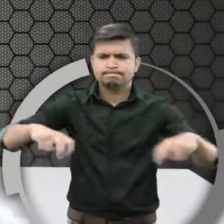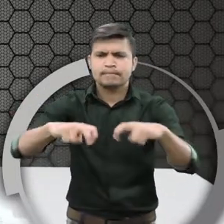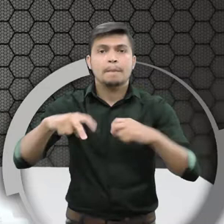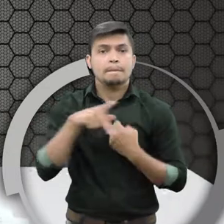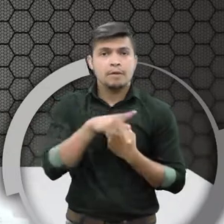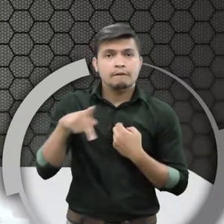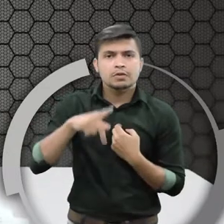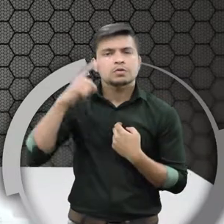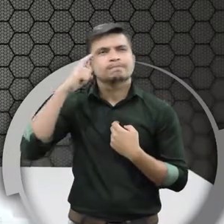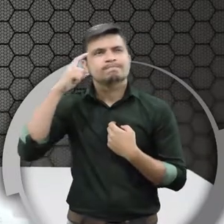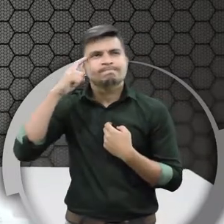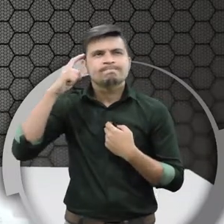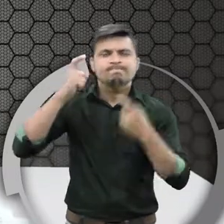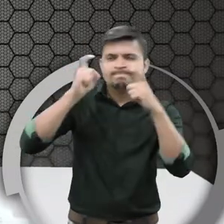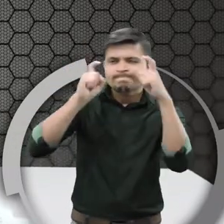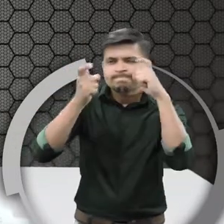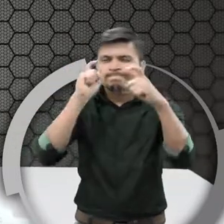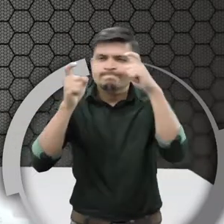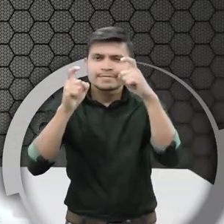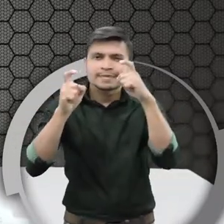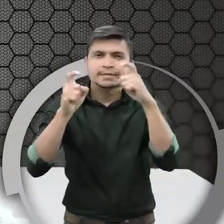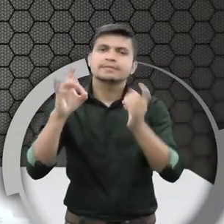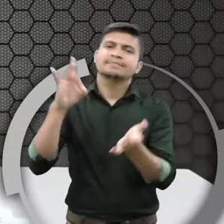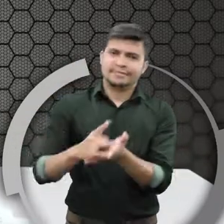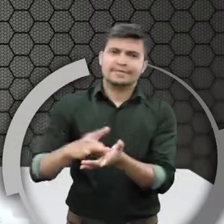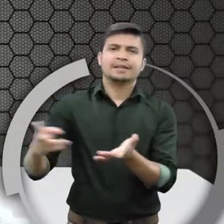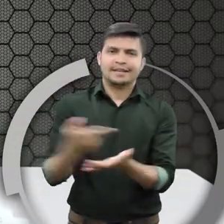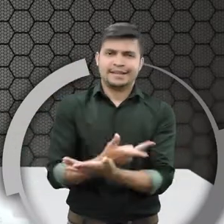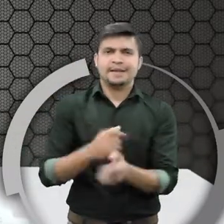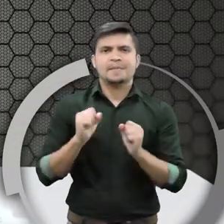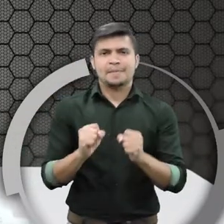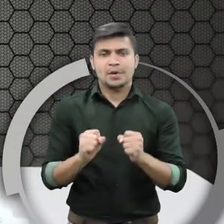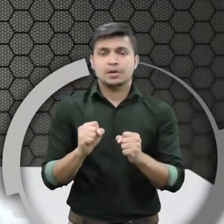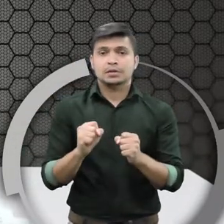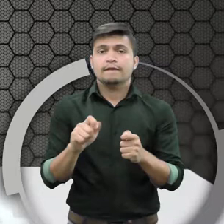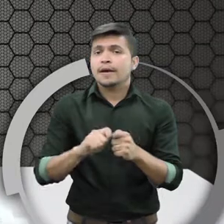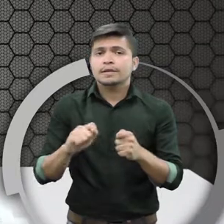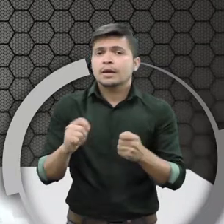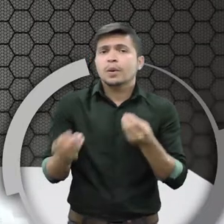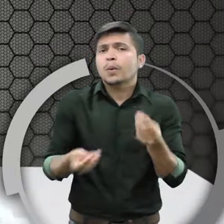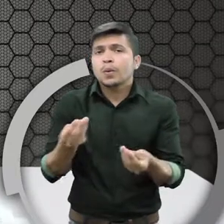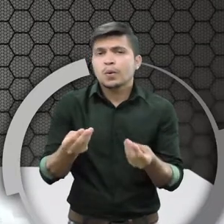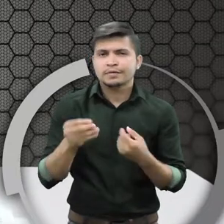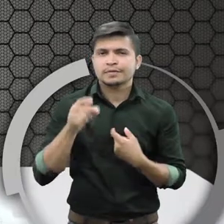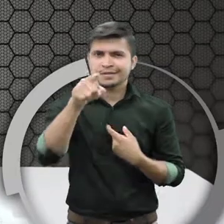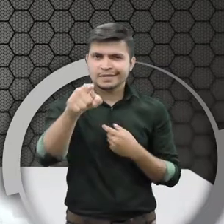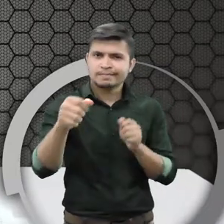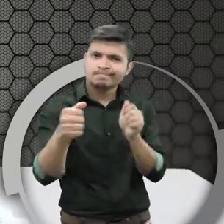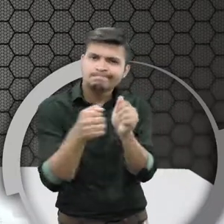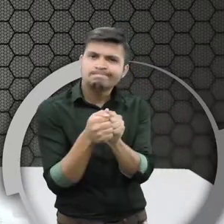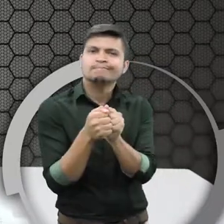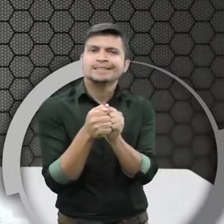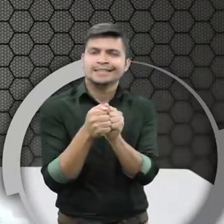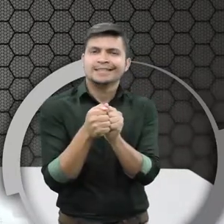coisas ganhem vida. Então, tudo isso pode ser feito com você elaborando as